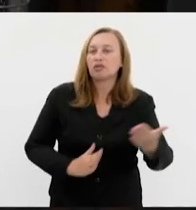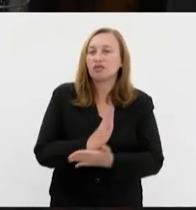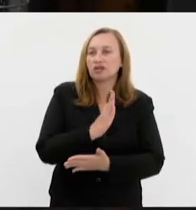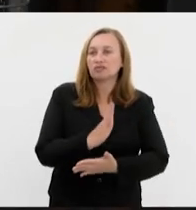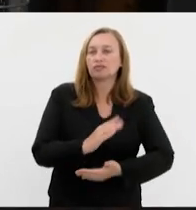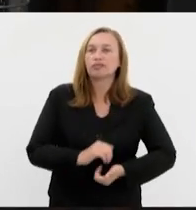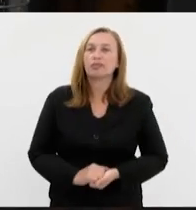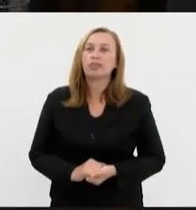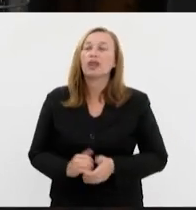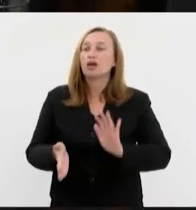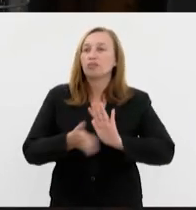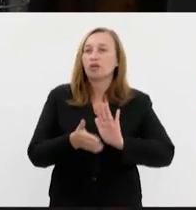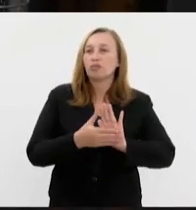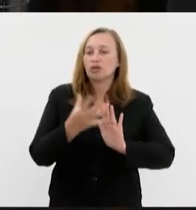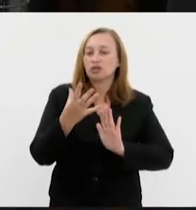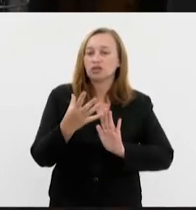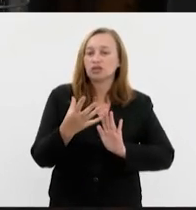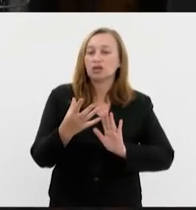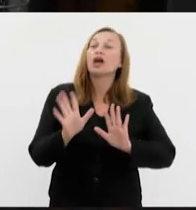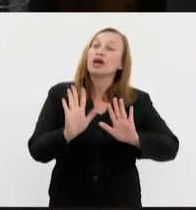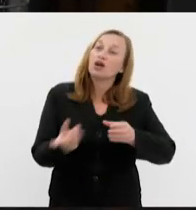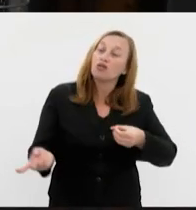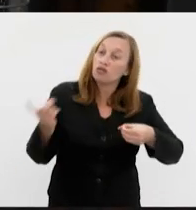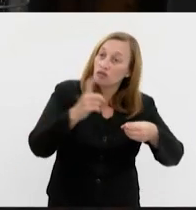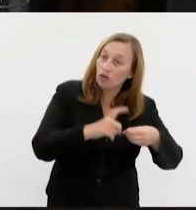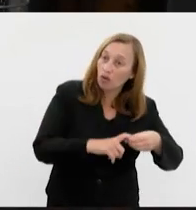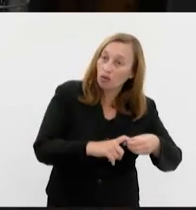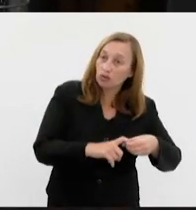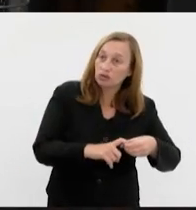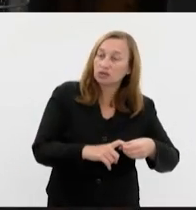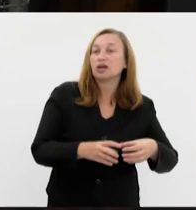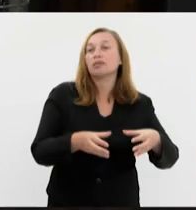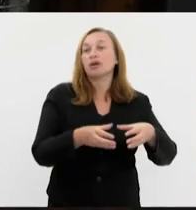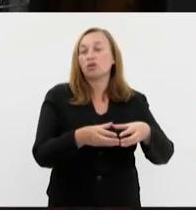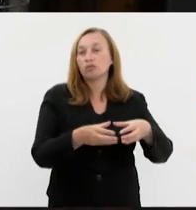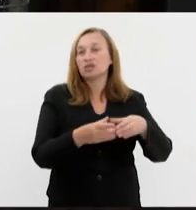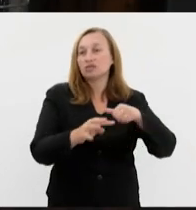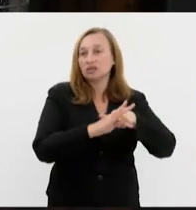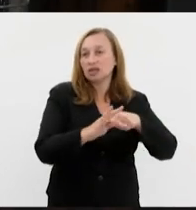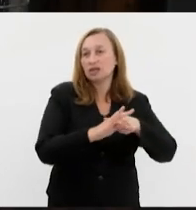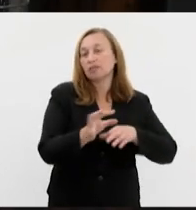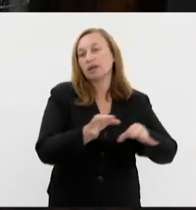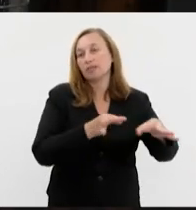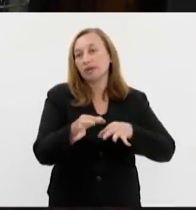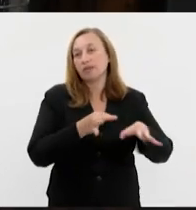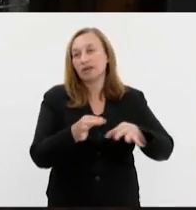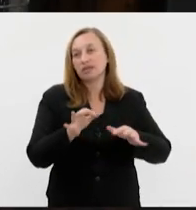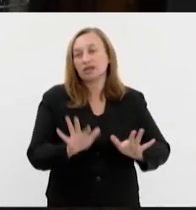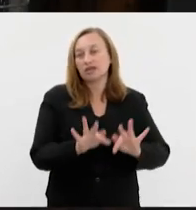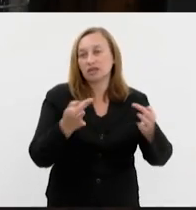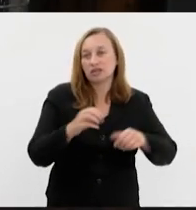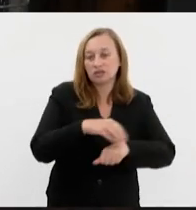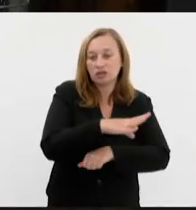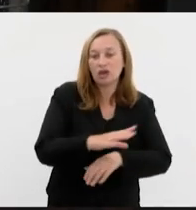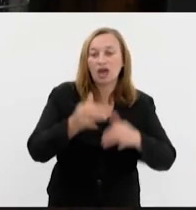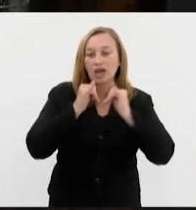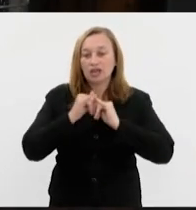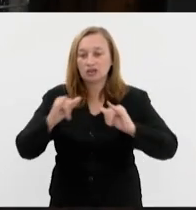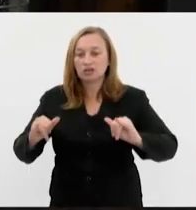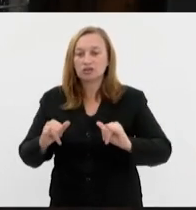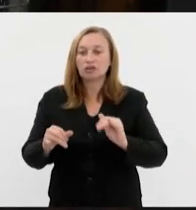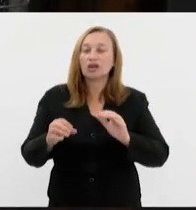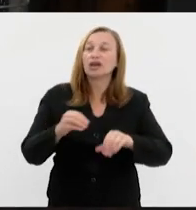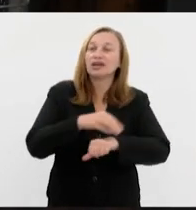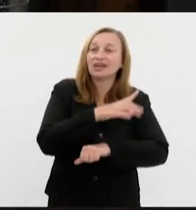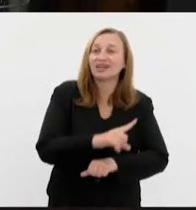Aprovado. A presente proposta retorna ao autor para a elaboração da indicação simples. Anuncio indicação legislativa